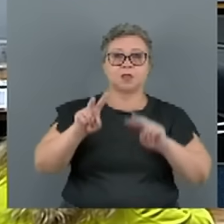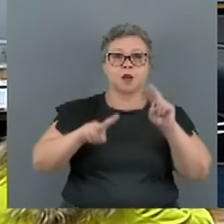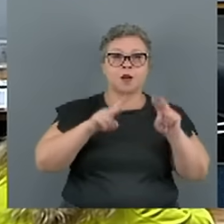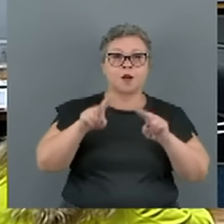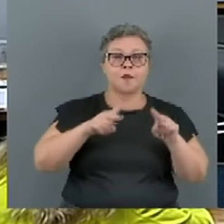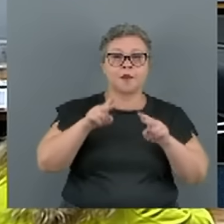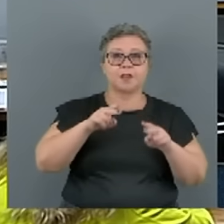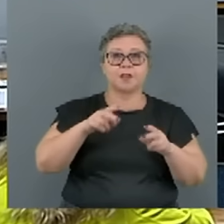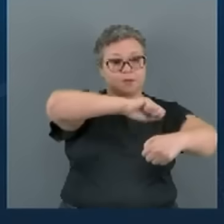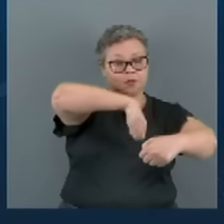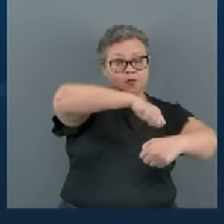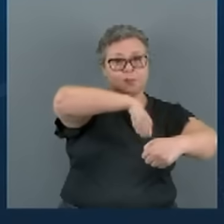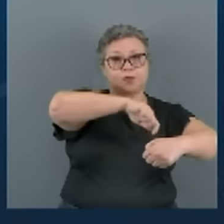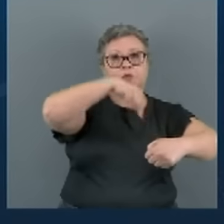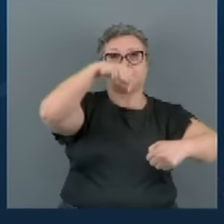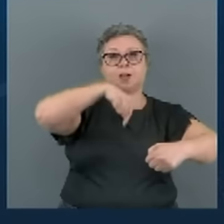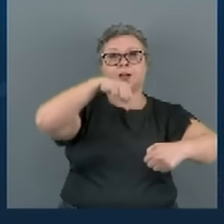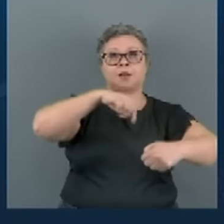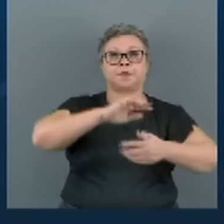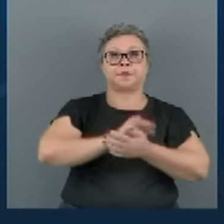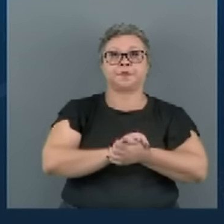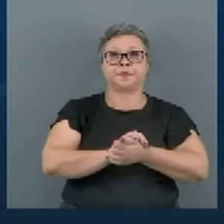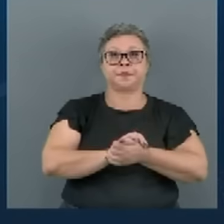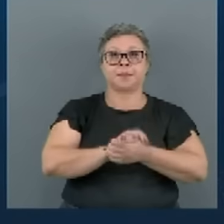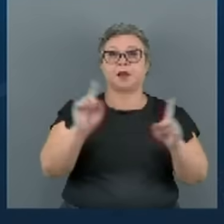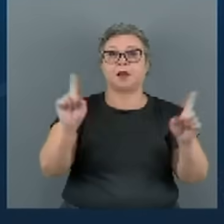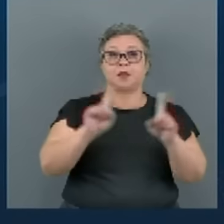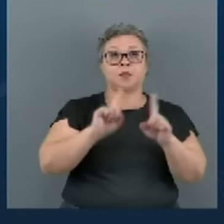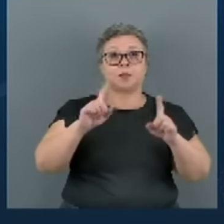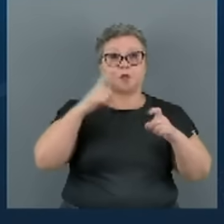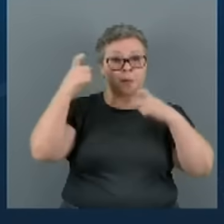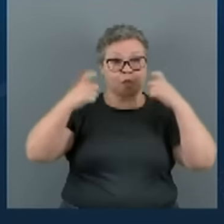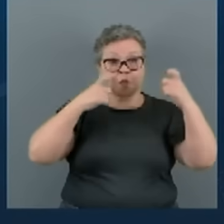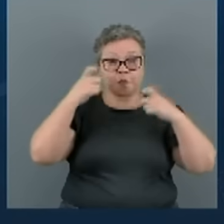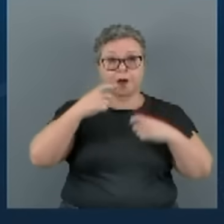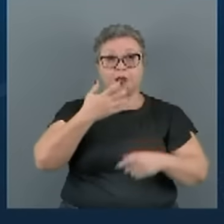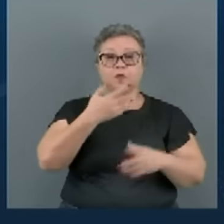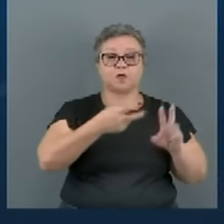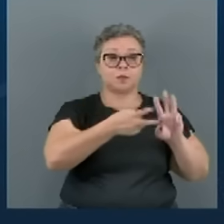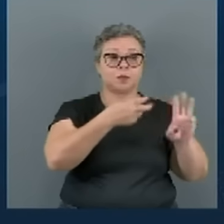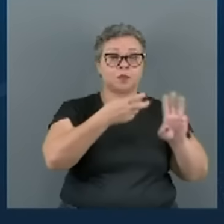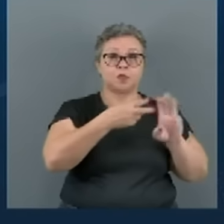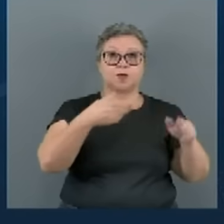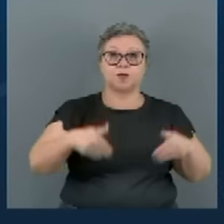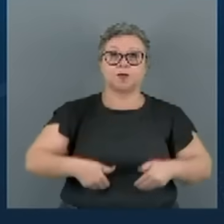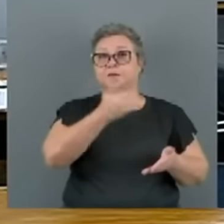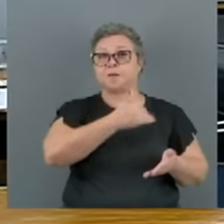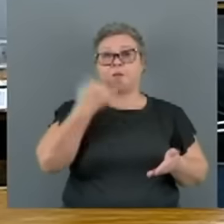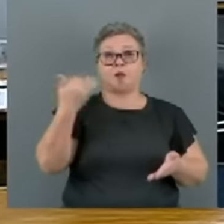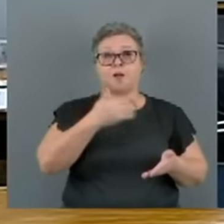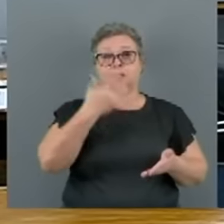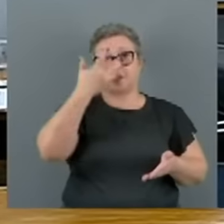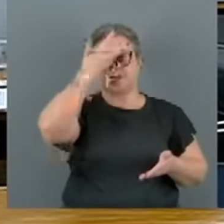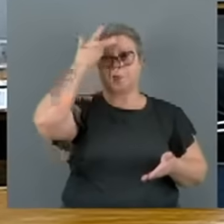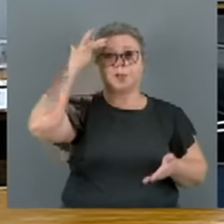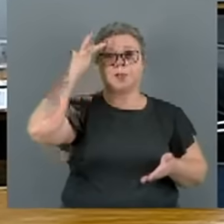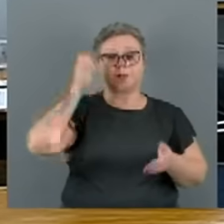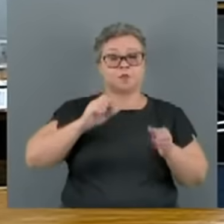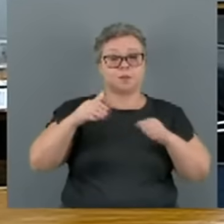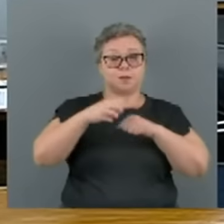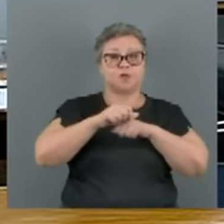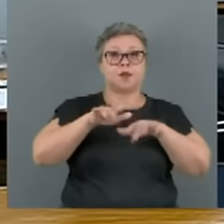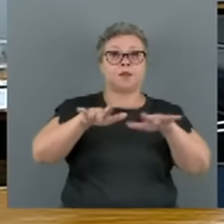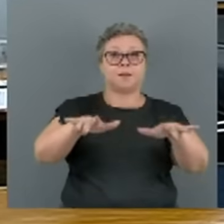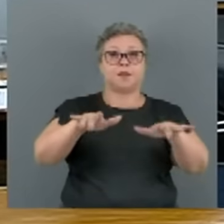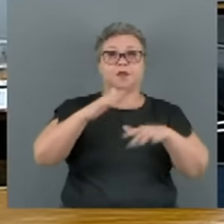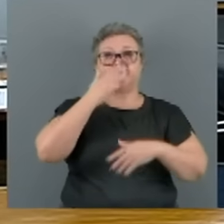bicho, bicho. Eles não tão preocupados se o índio passa fome, que aqui ele só come beiju. É isso,